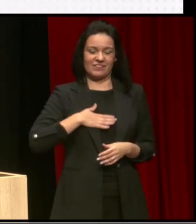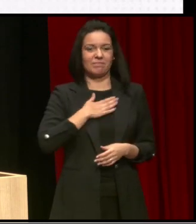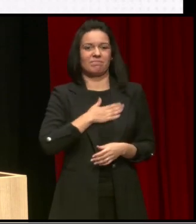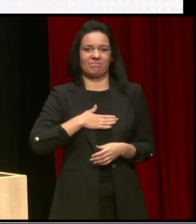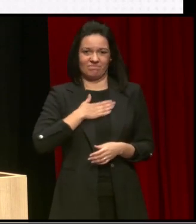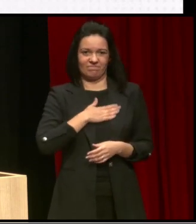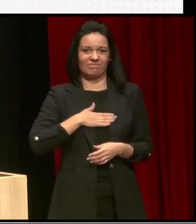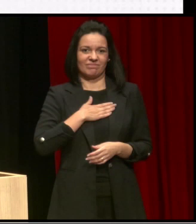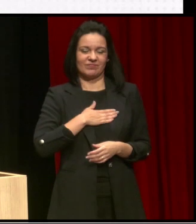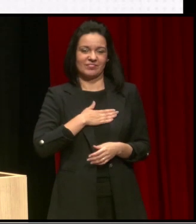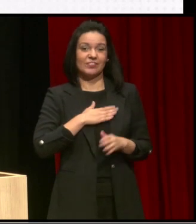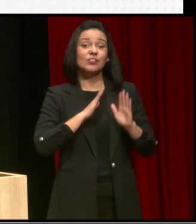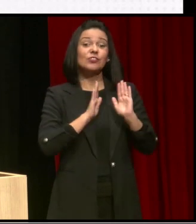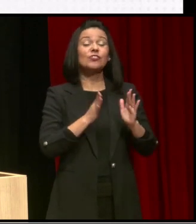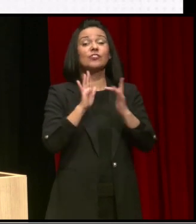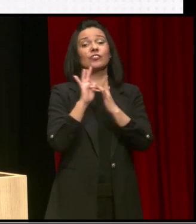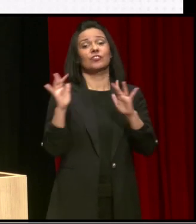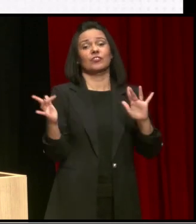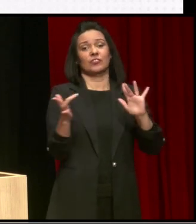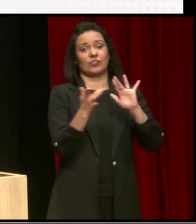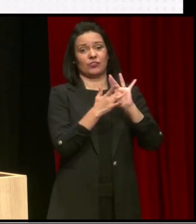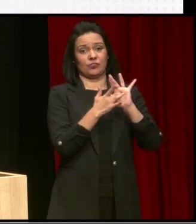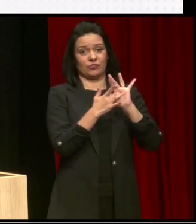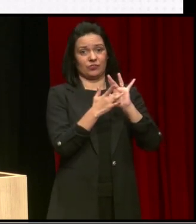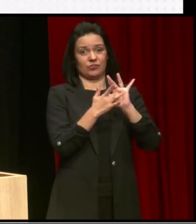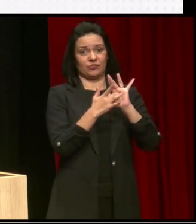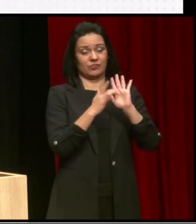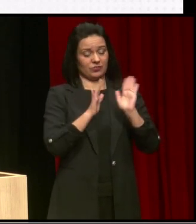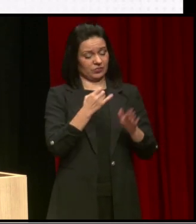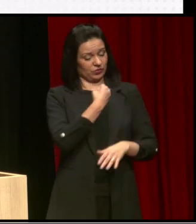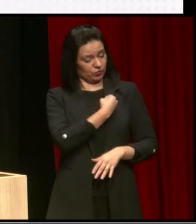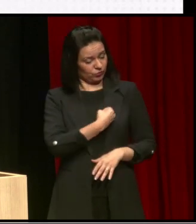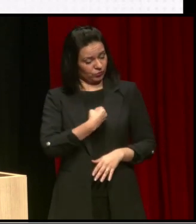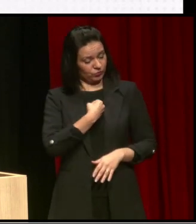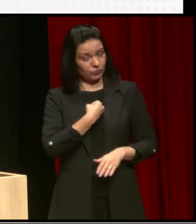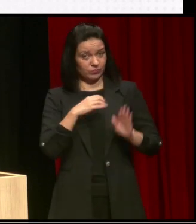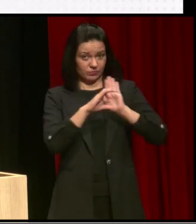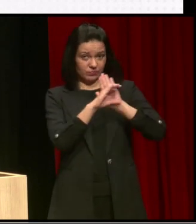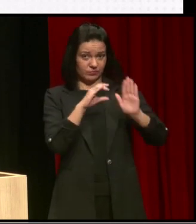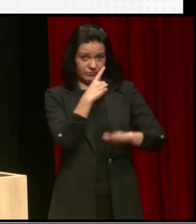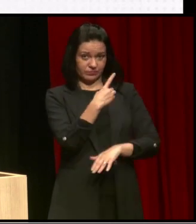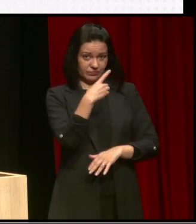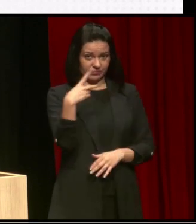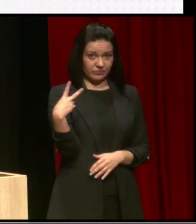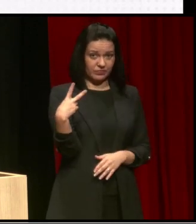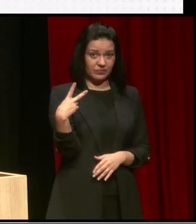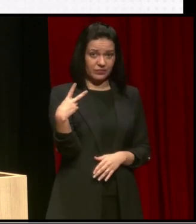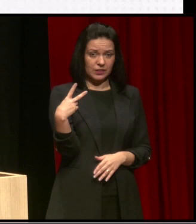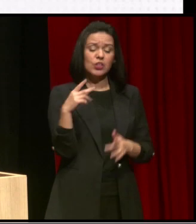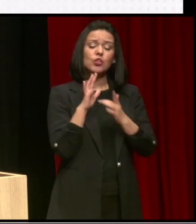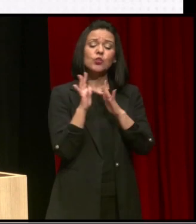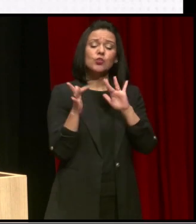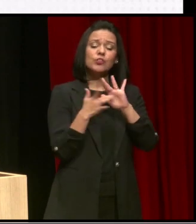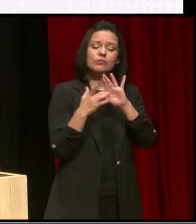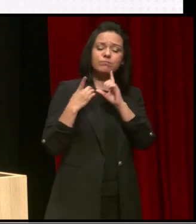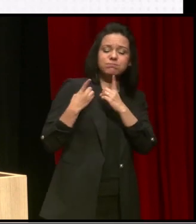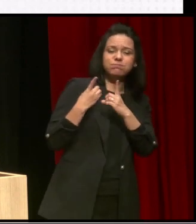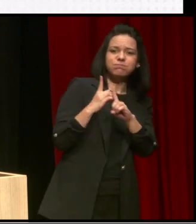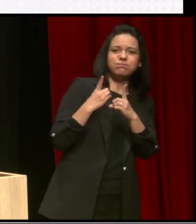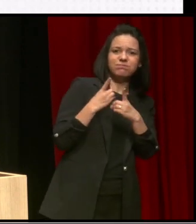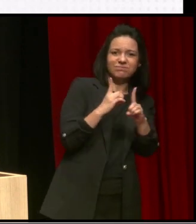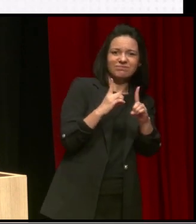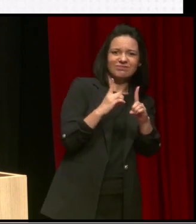esse texto que Jesus fala em João 12. Jesus está falando para os discípulos dele, ele está falando quando ele vai ser